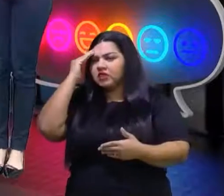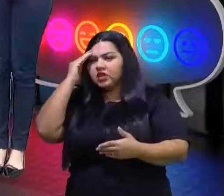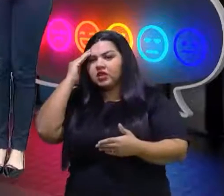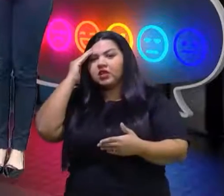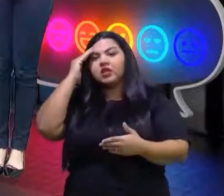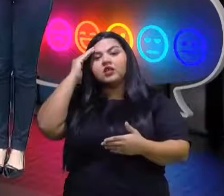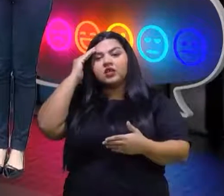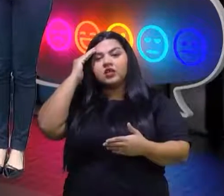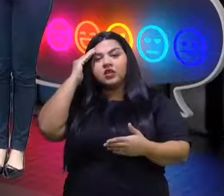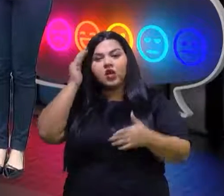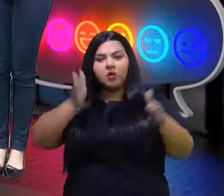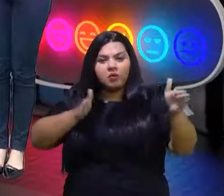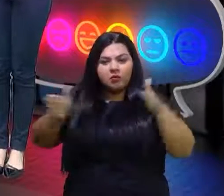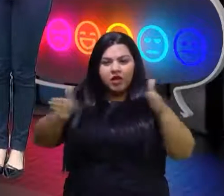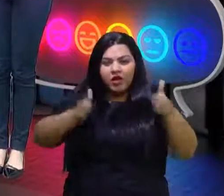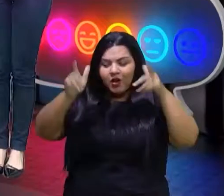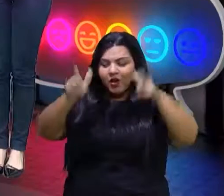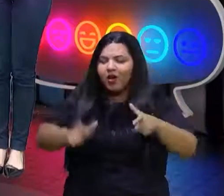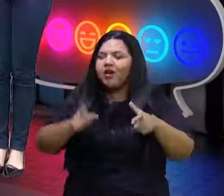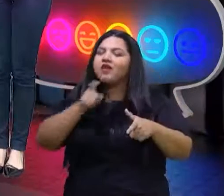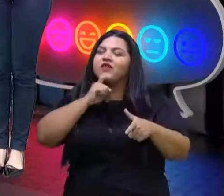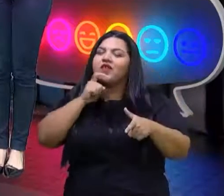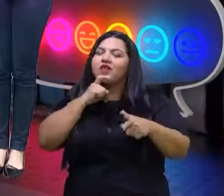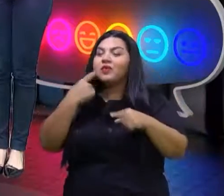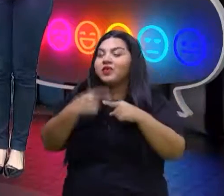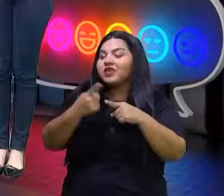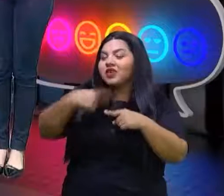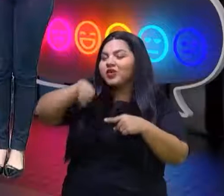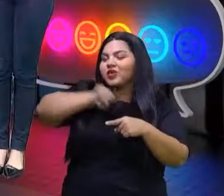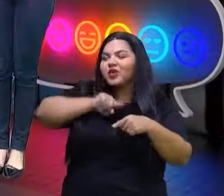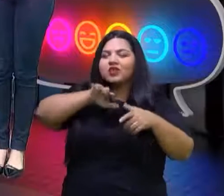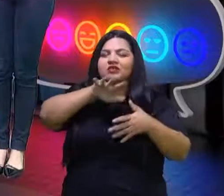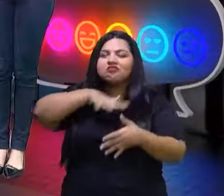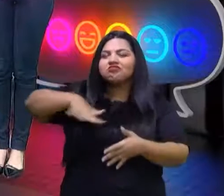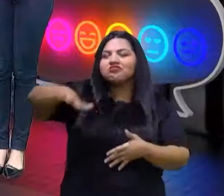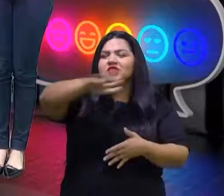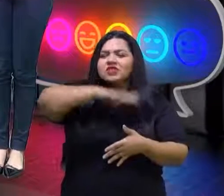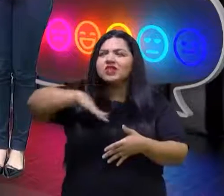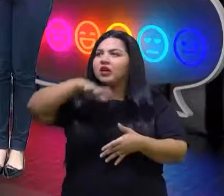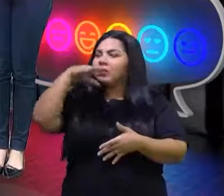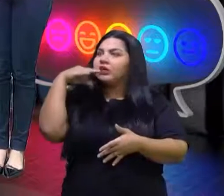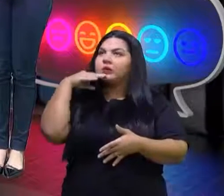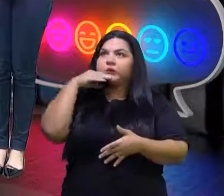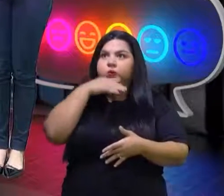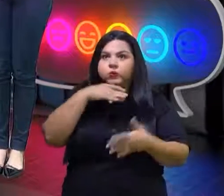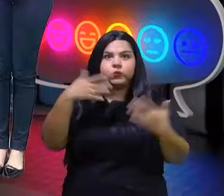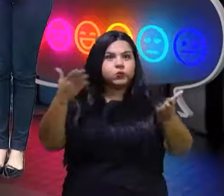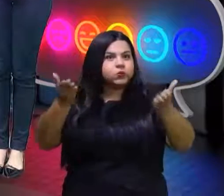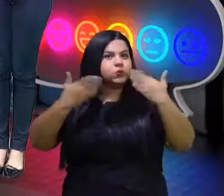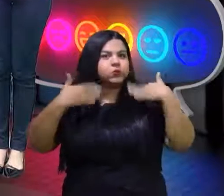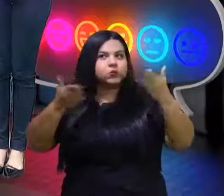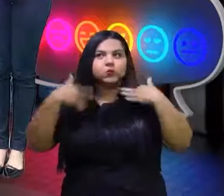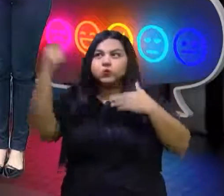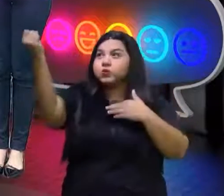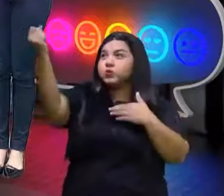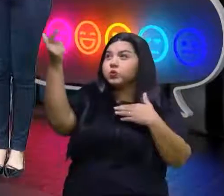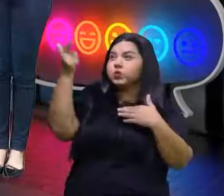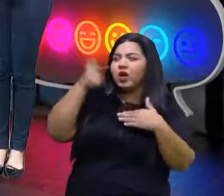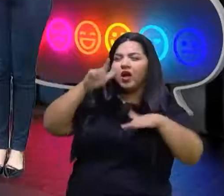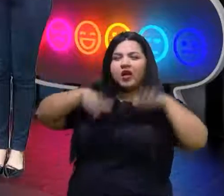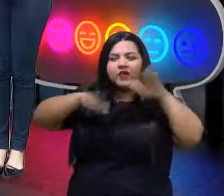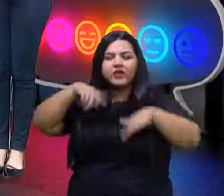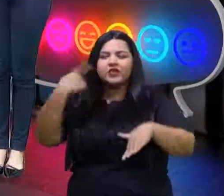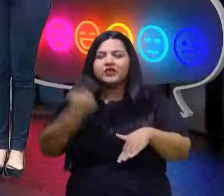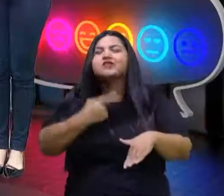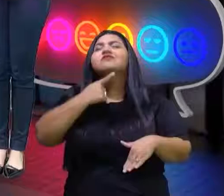querer passar um período num local frio, porque aqui na nossa região é muito quente, né? Então esse calor, esse sol, às vezes a gente